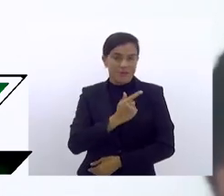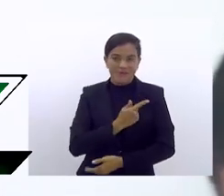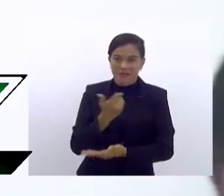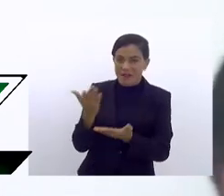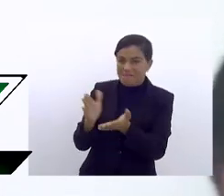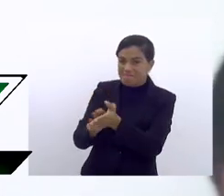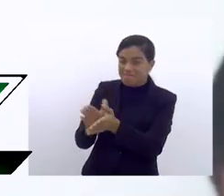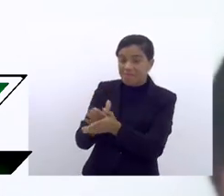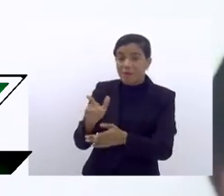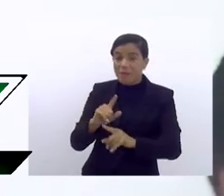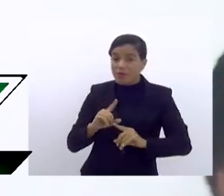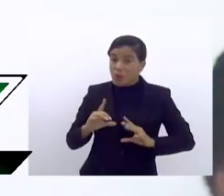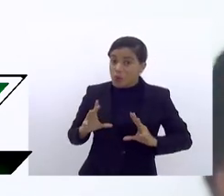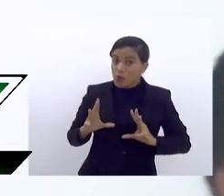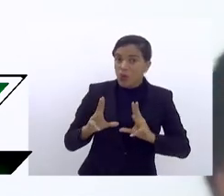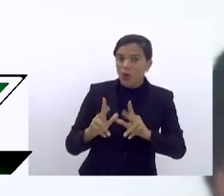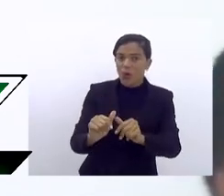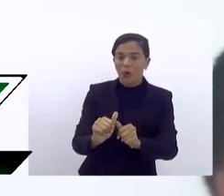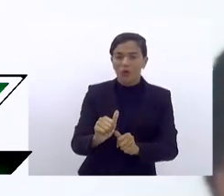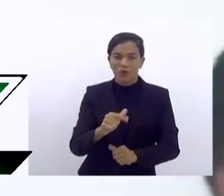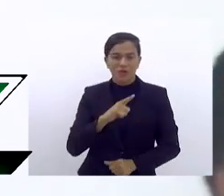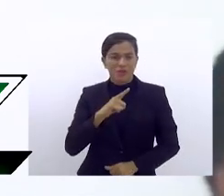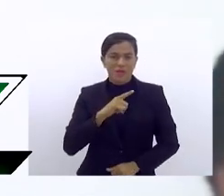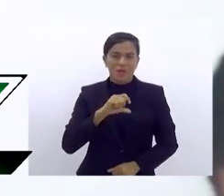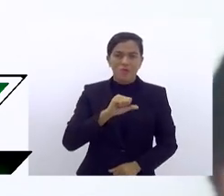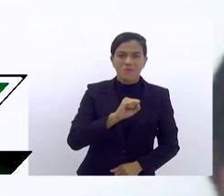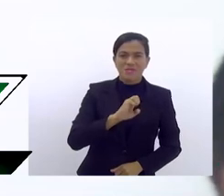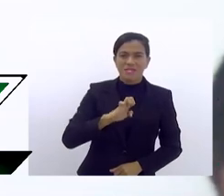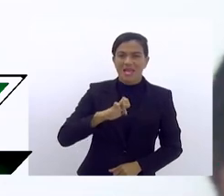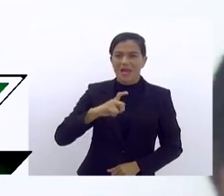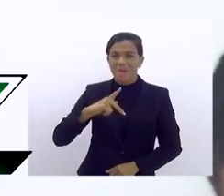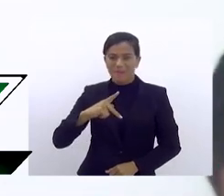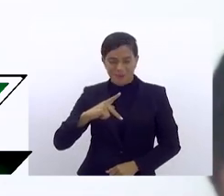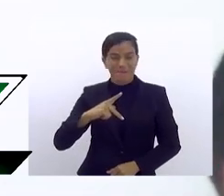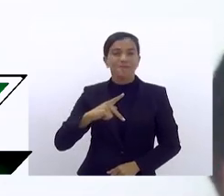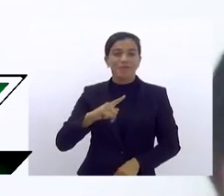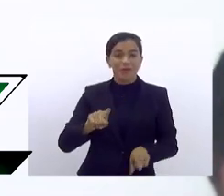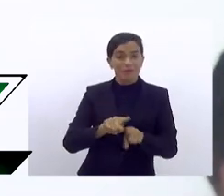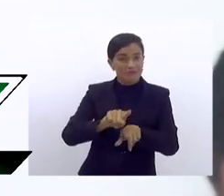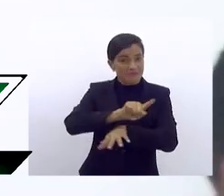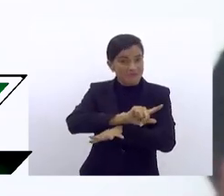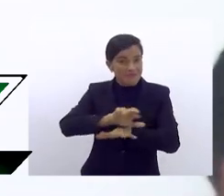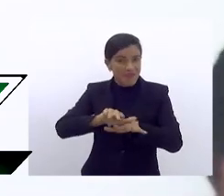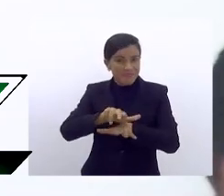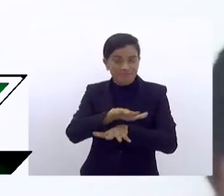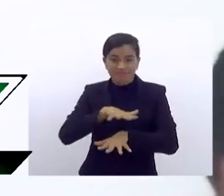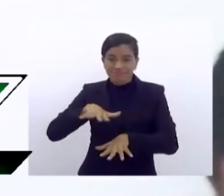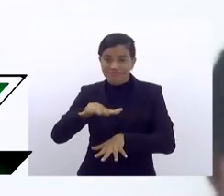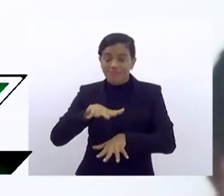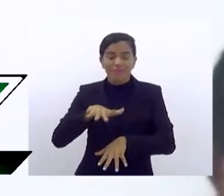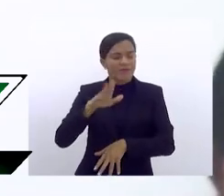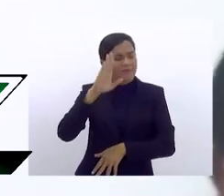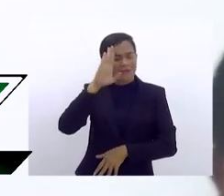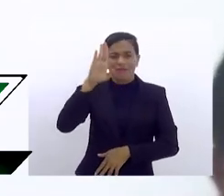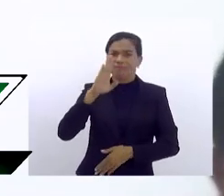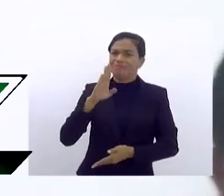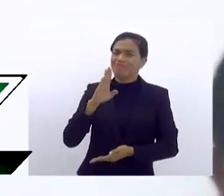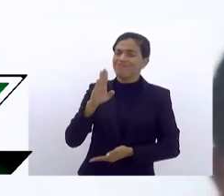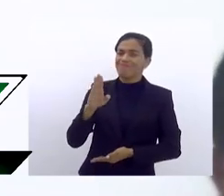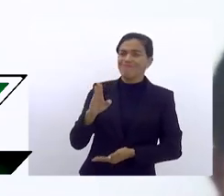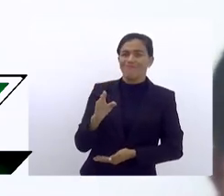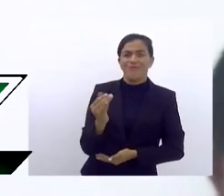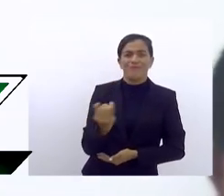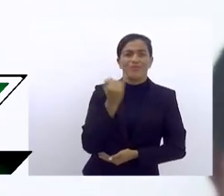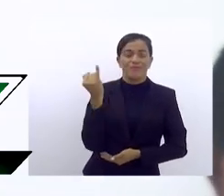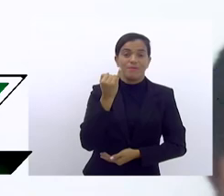mas que estão aqui todos presentes inclusive o sindicato tal CEP estou vendo aqui representações de diversos espaços é fundamental que a gente possa